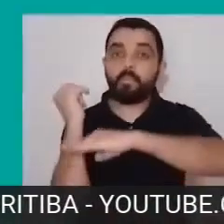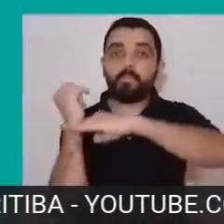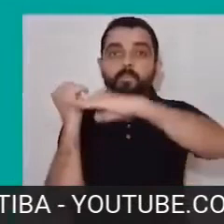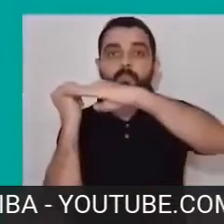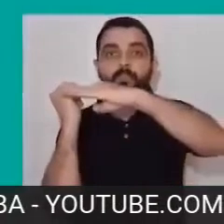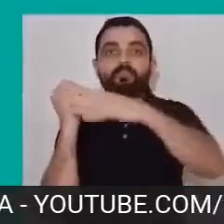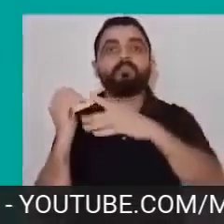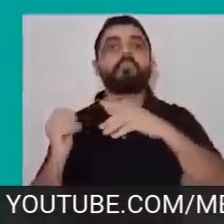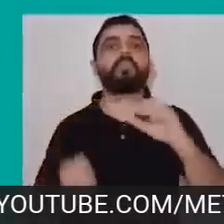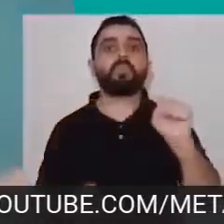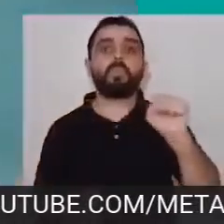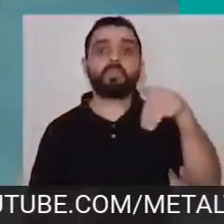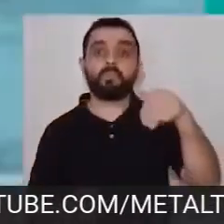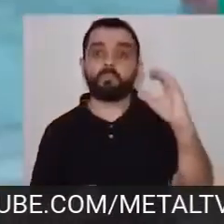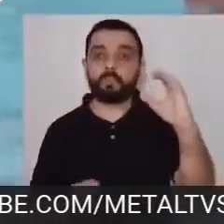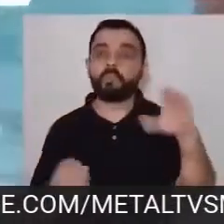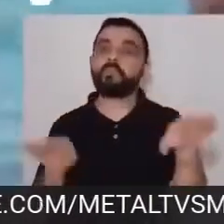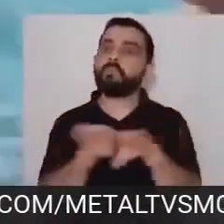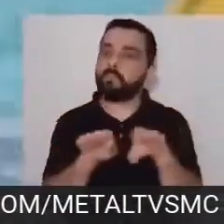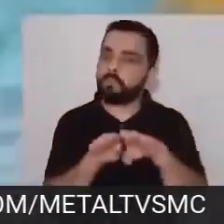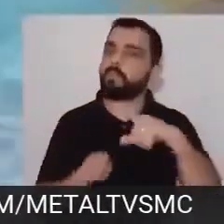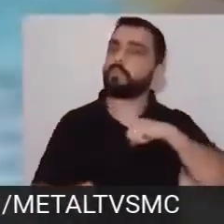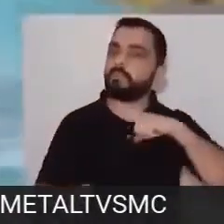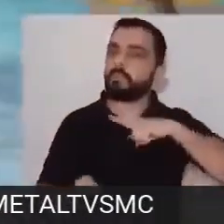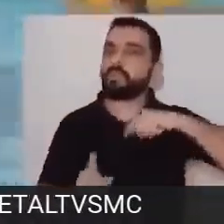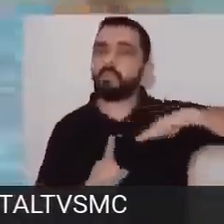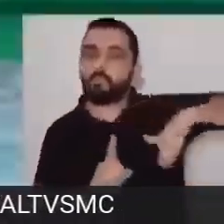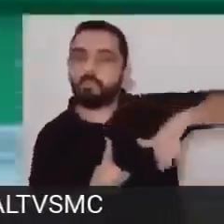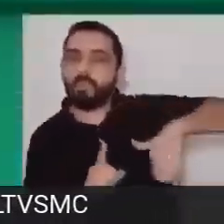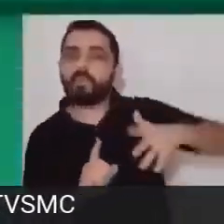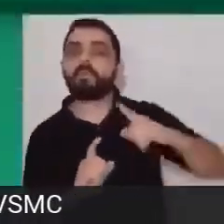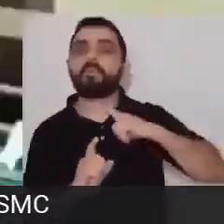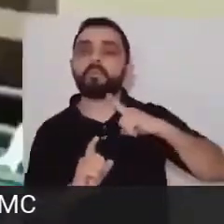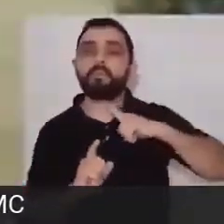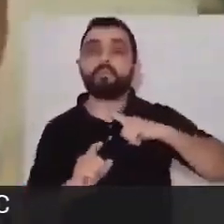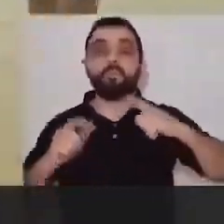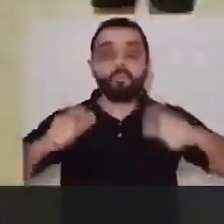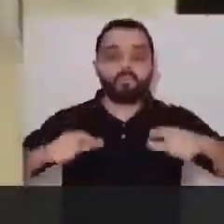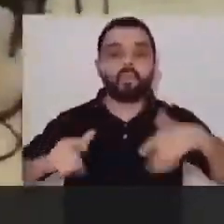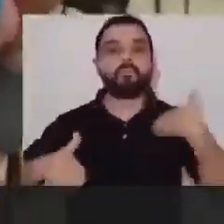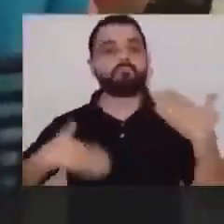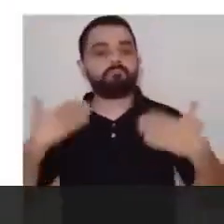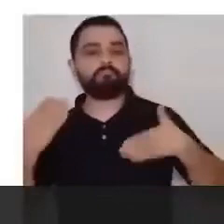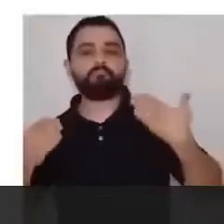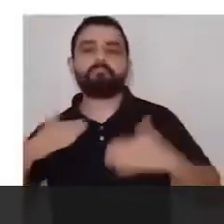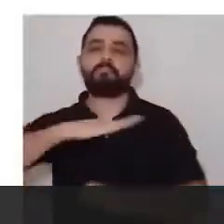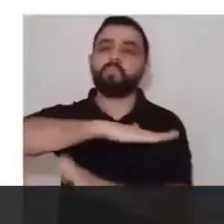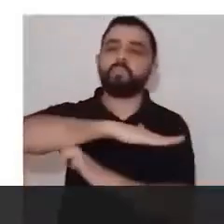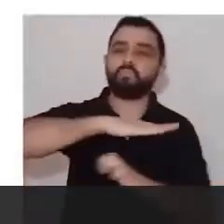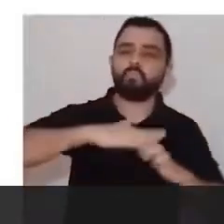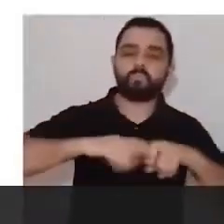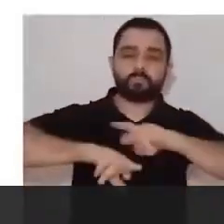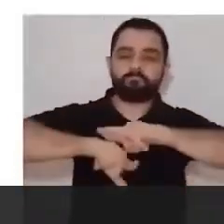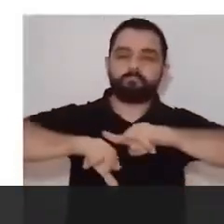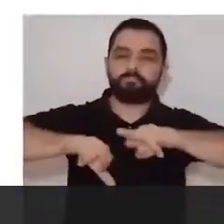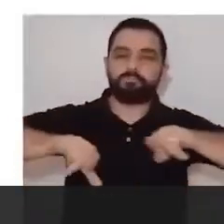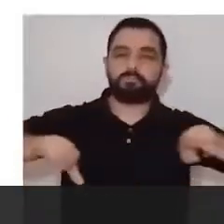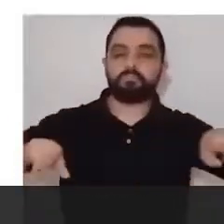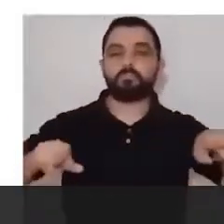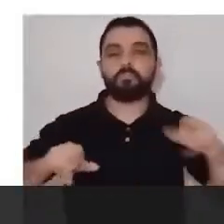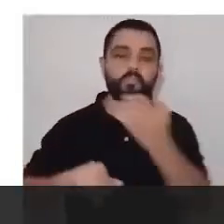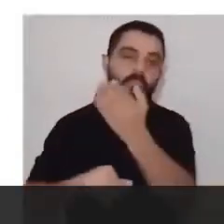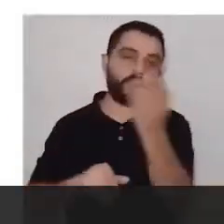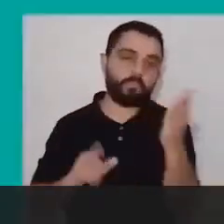equipados. O SMC também disponibiliza em Matinhos o centro de lazer, com toda a estrutura para a diversão da